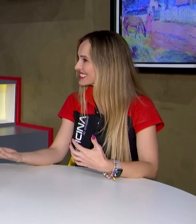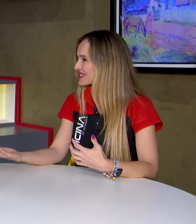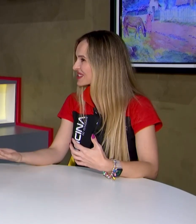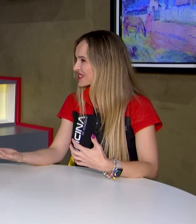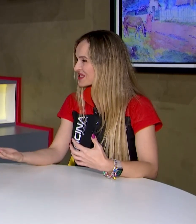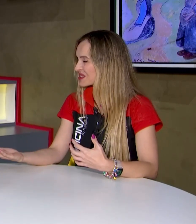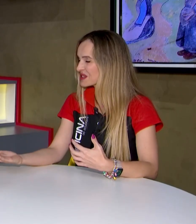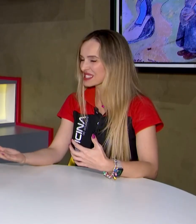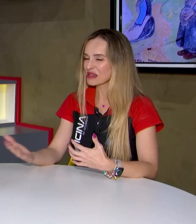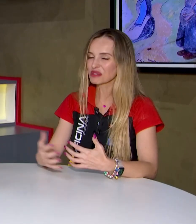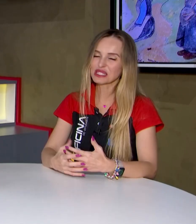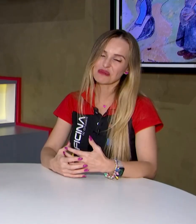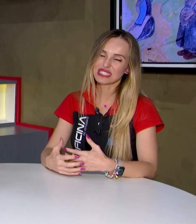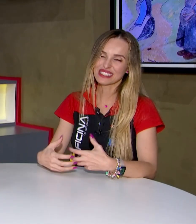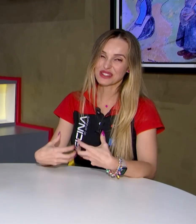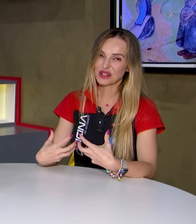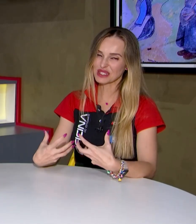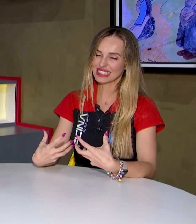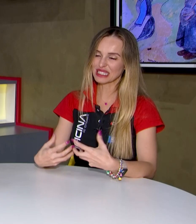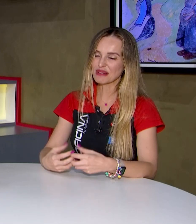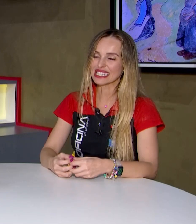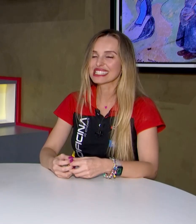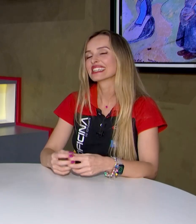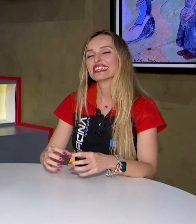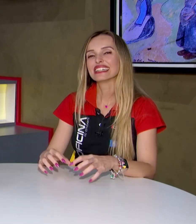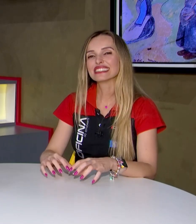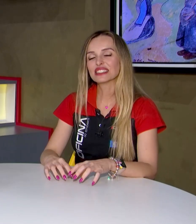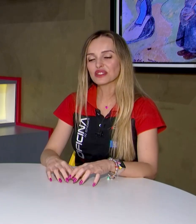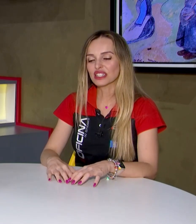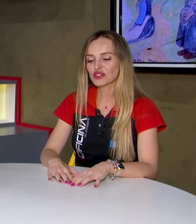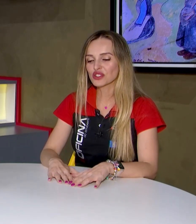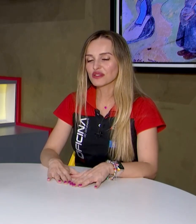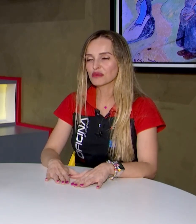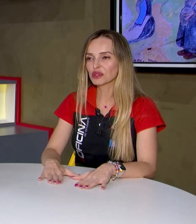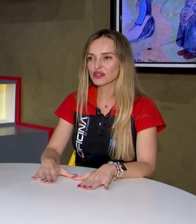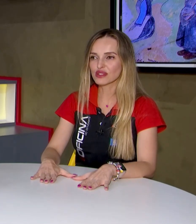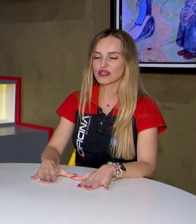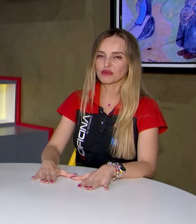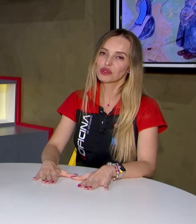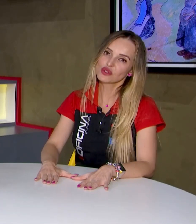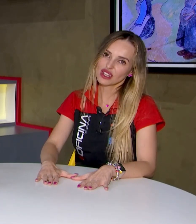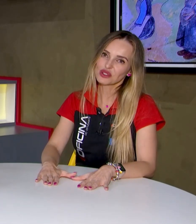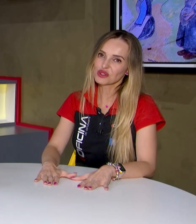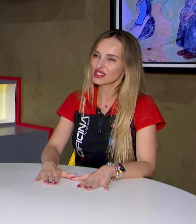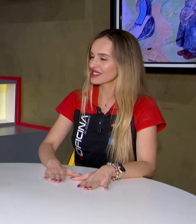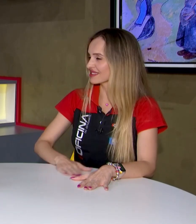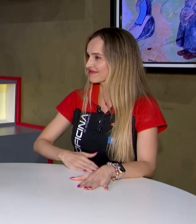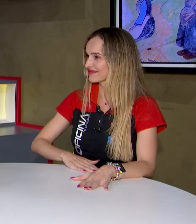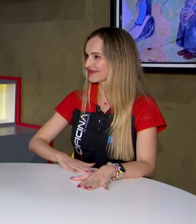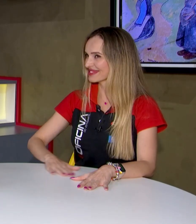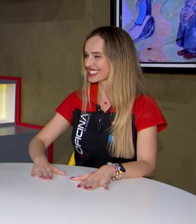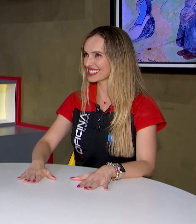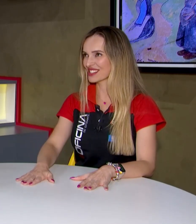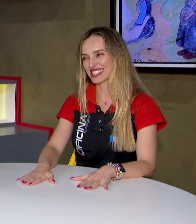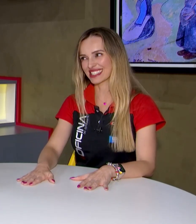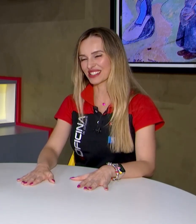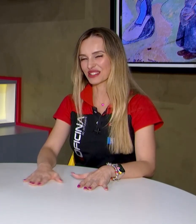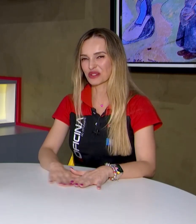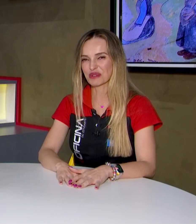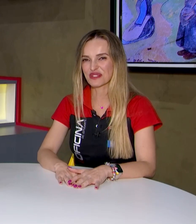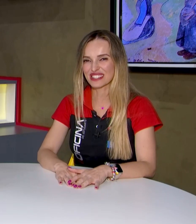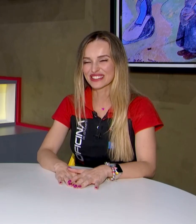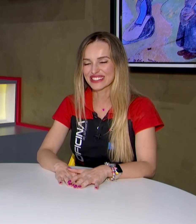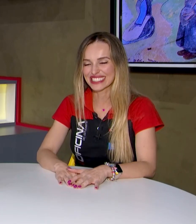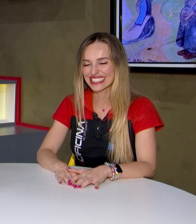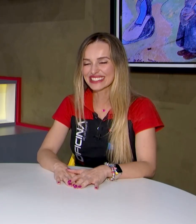mais as meninas, você usou o exemplo das meninas, nós ainda mais. Então, eu tive muitos alunos nesses